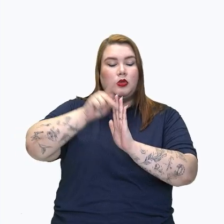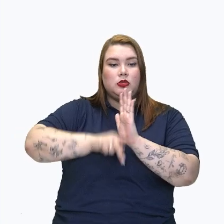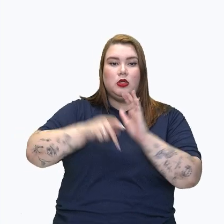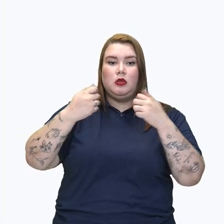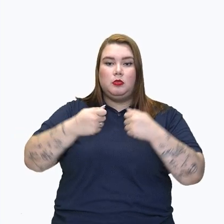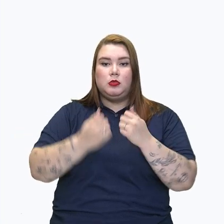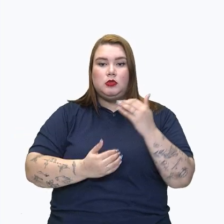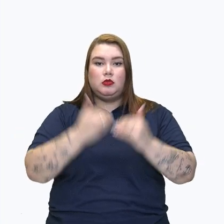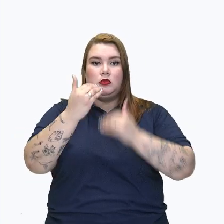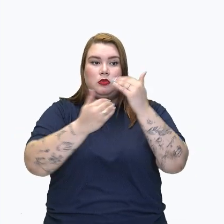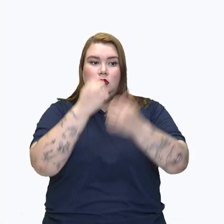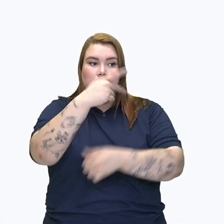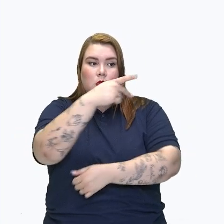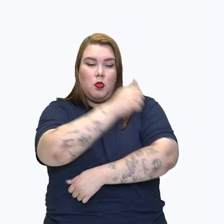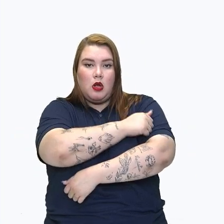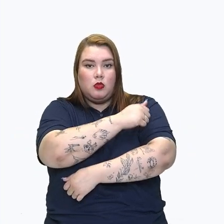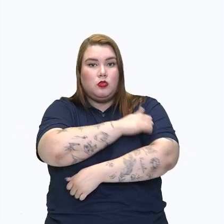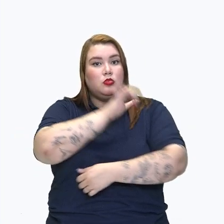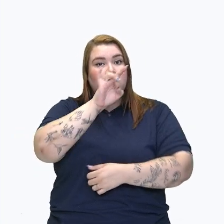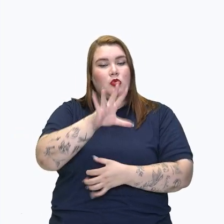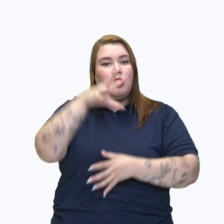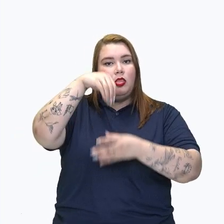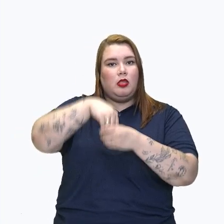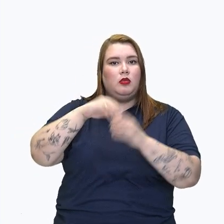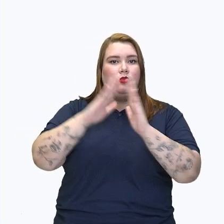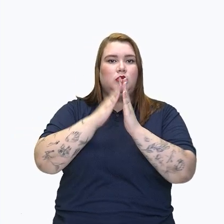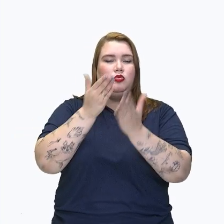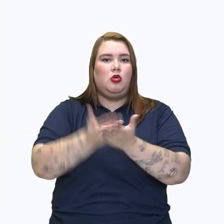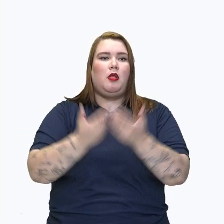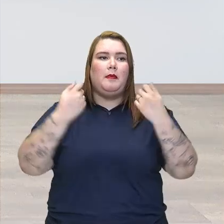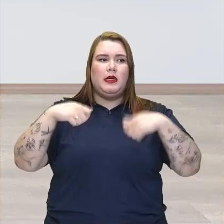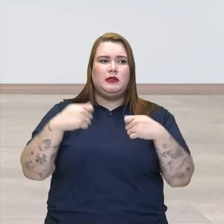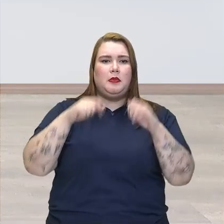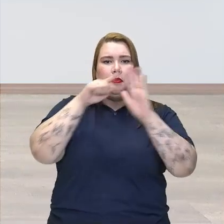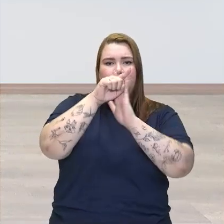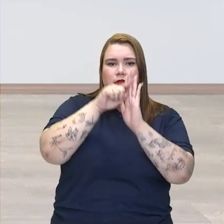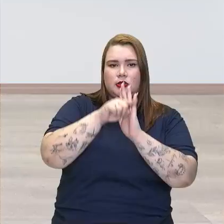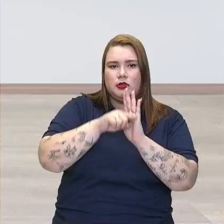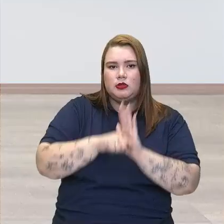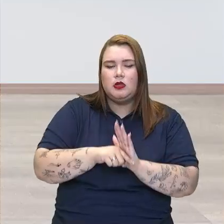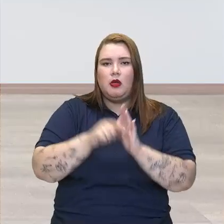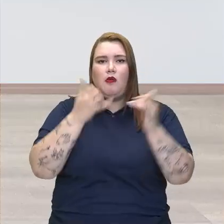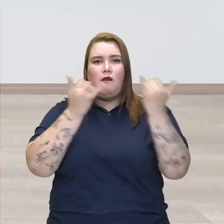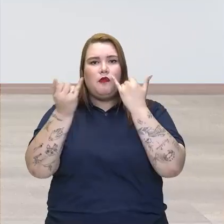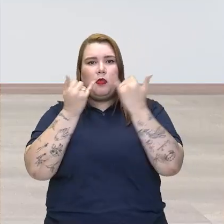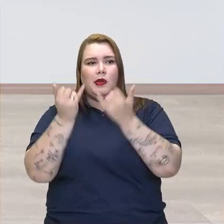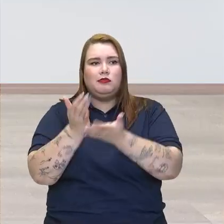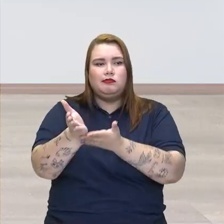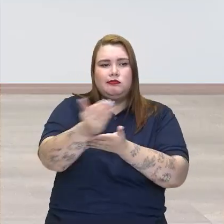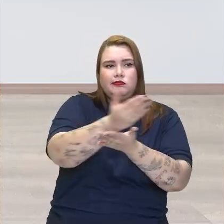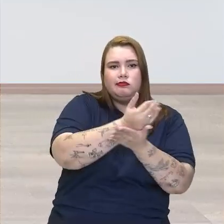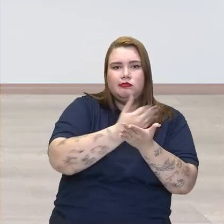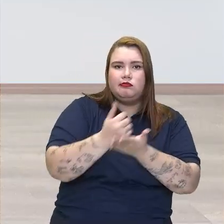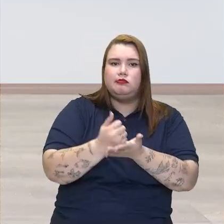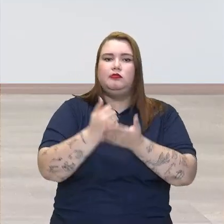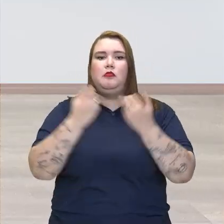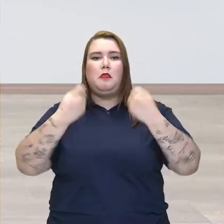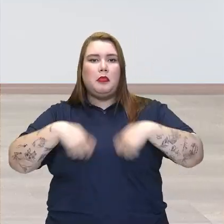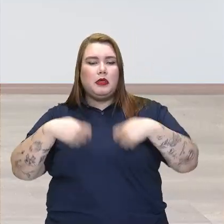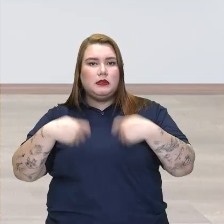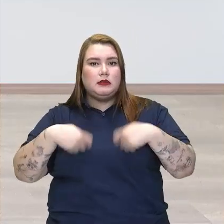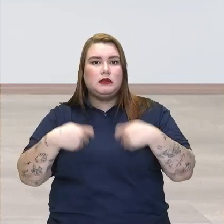pelos estudantes nas escolas. Vai exigir pesquisa, vai exigir coleta de dados, vai exigir que eles